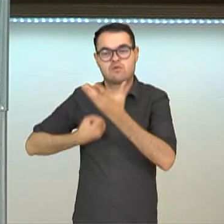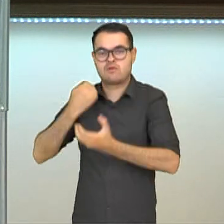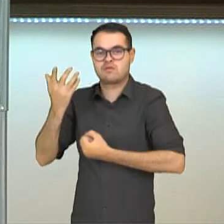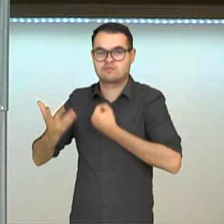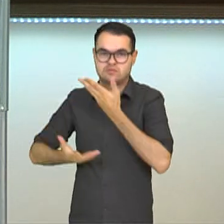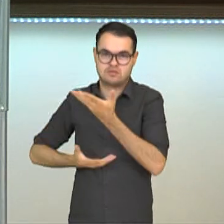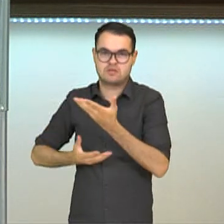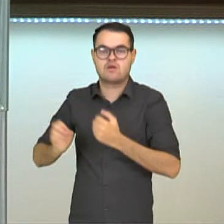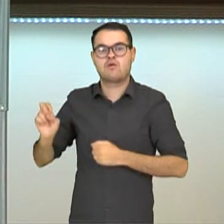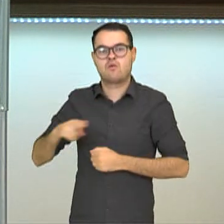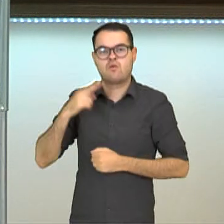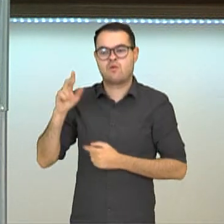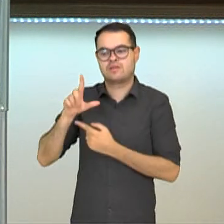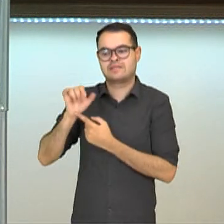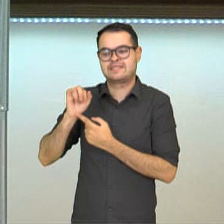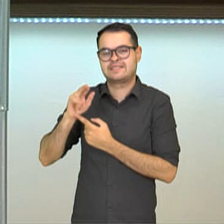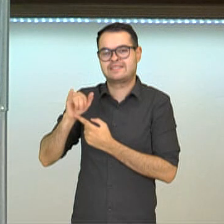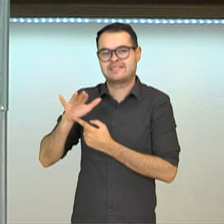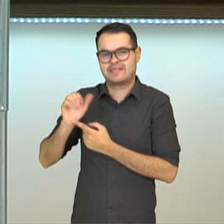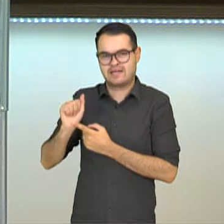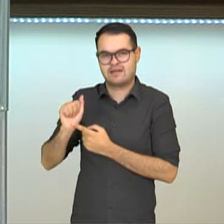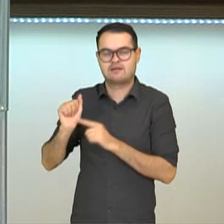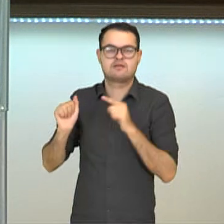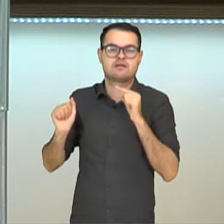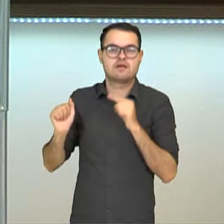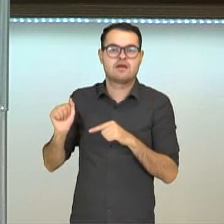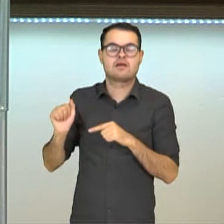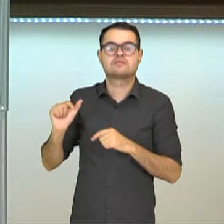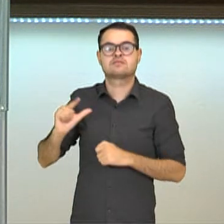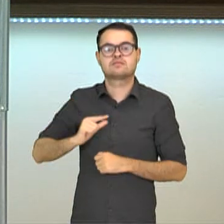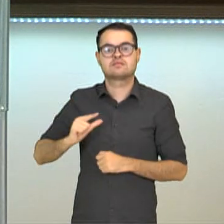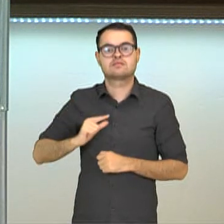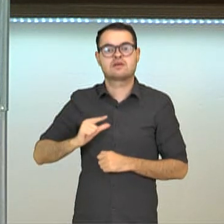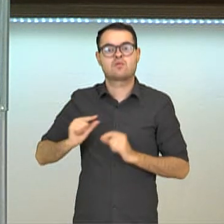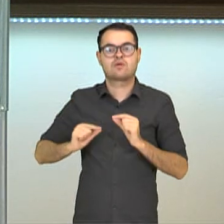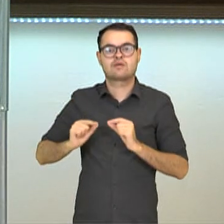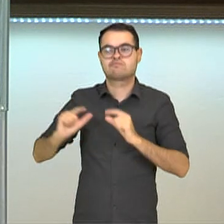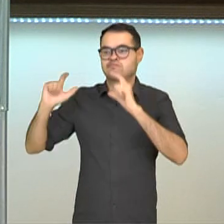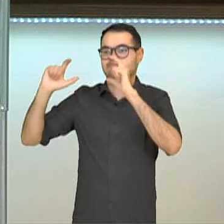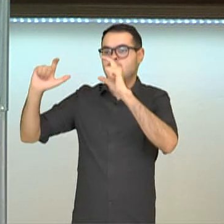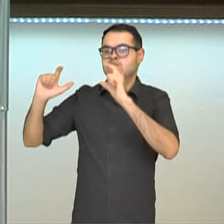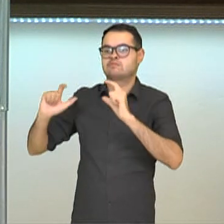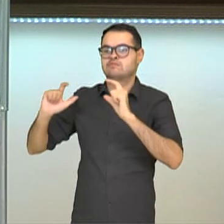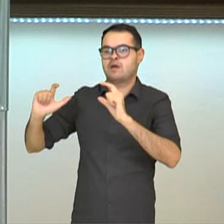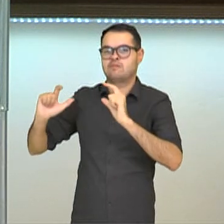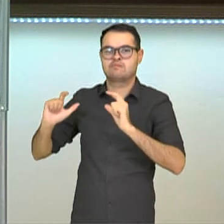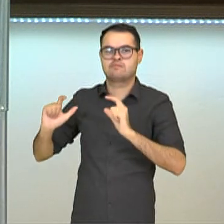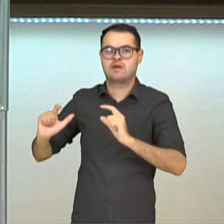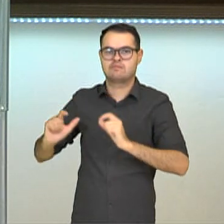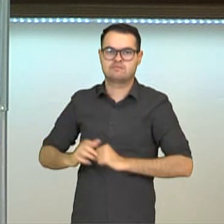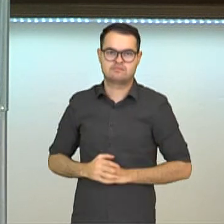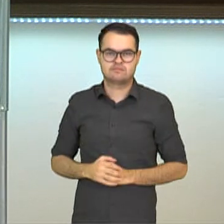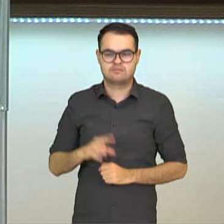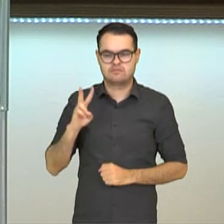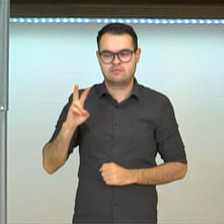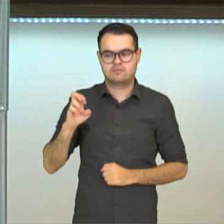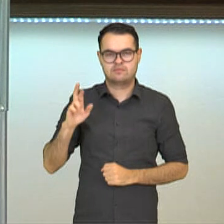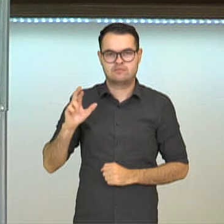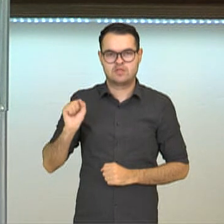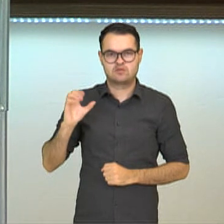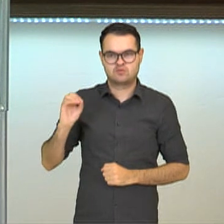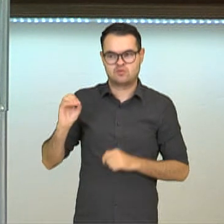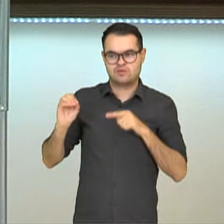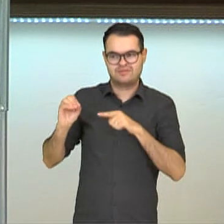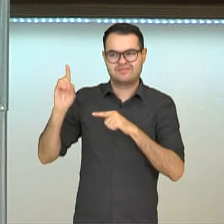poesia ou a lírica, como se diz, é quando eu tenho algo escrito em verso. Esses versos são